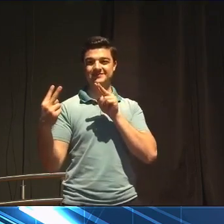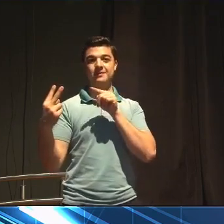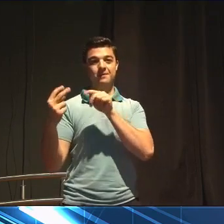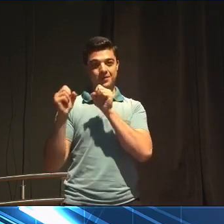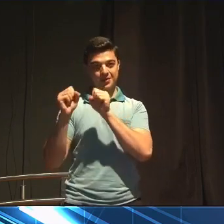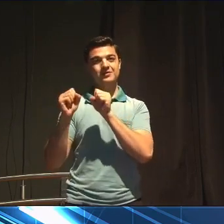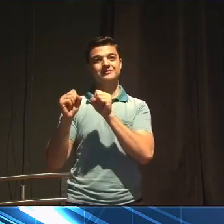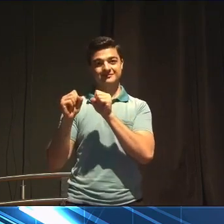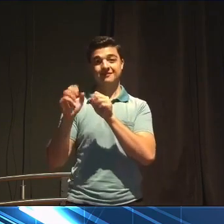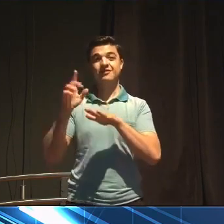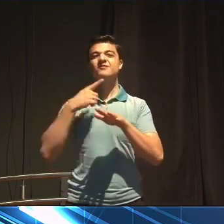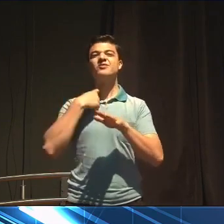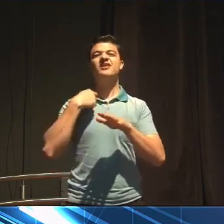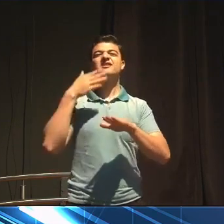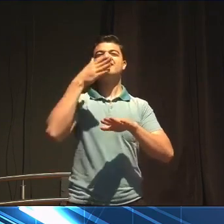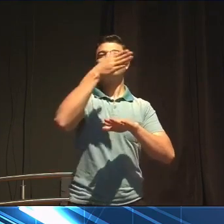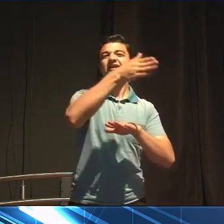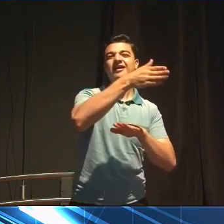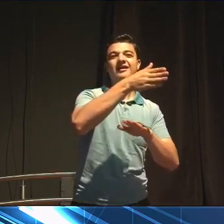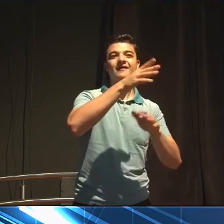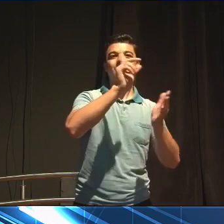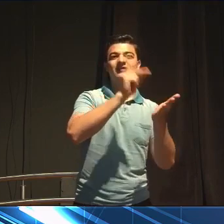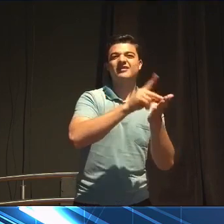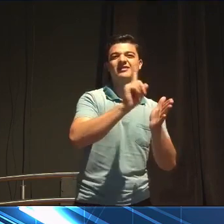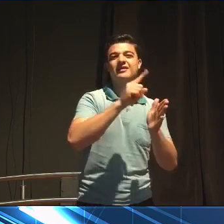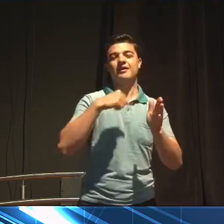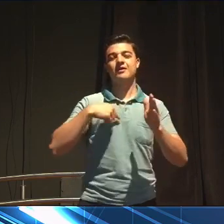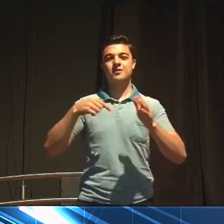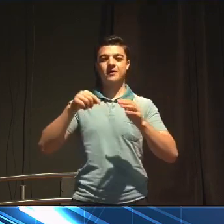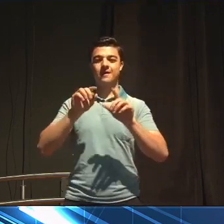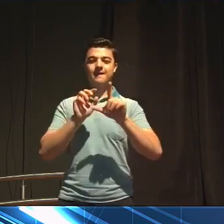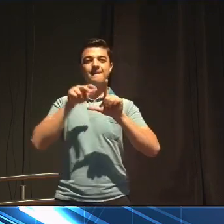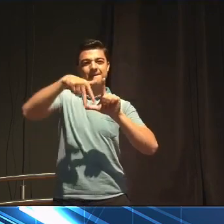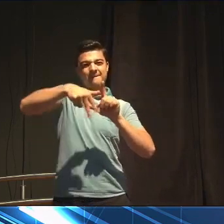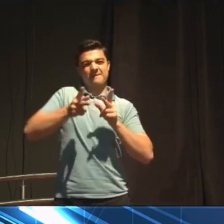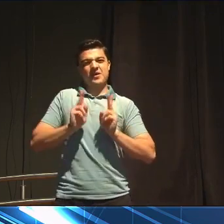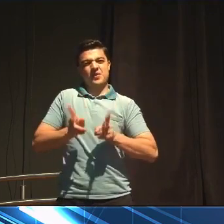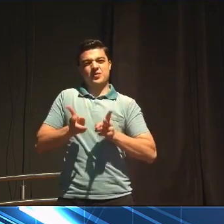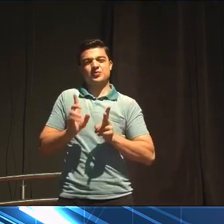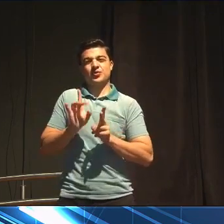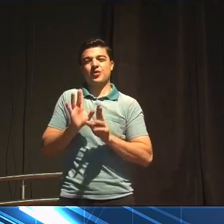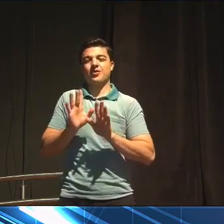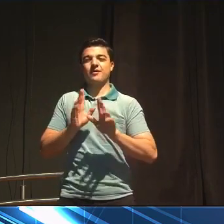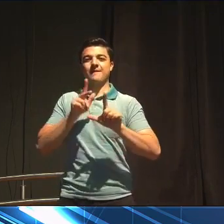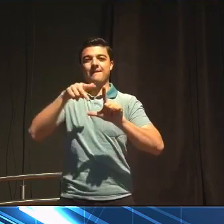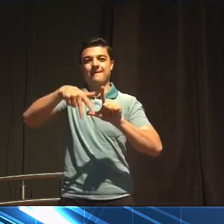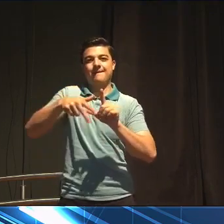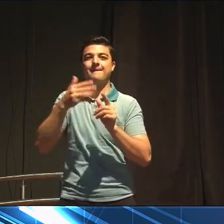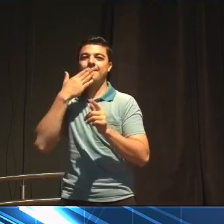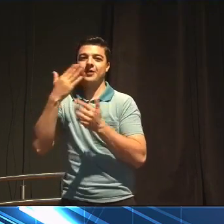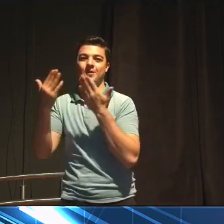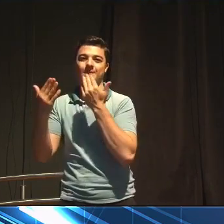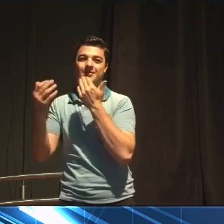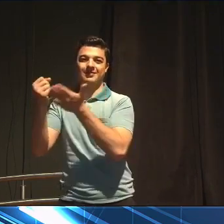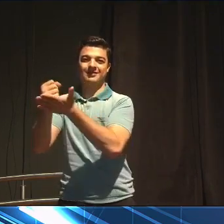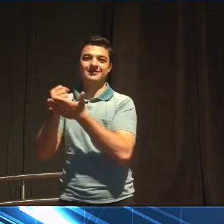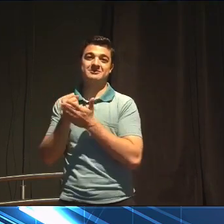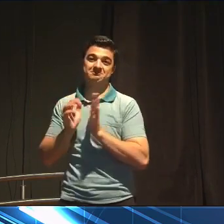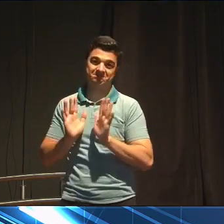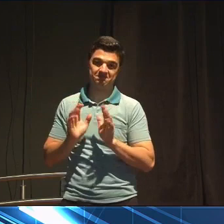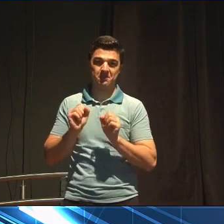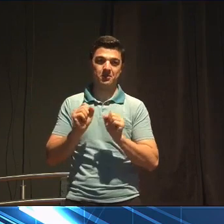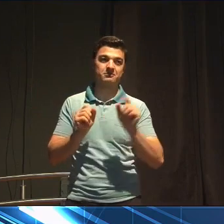E esse é o desafio. E quando a gente fala: "Ah, experiência no metaverso", muita gente pensa assim: "Ah, mas isso não é para mim, isso é negócio de ficção".